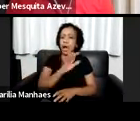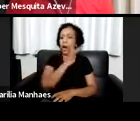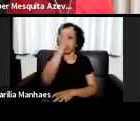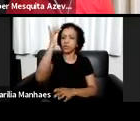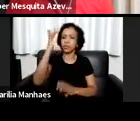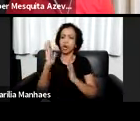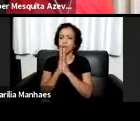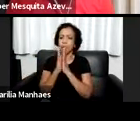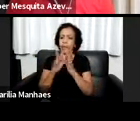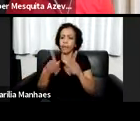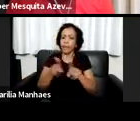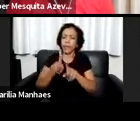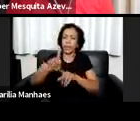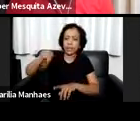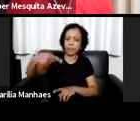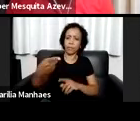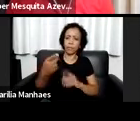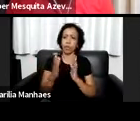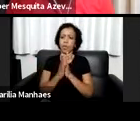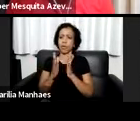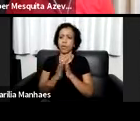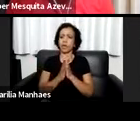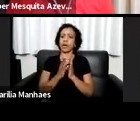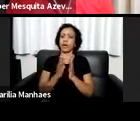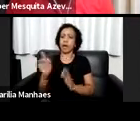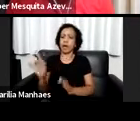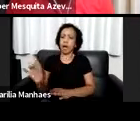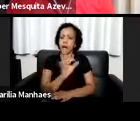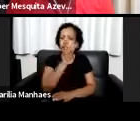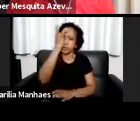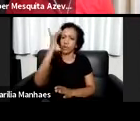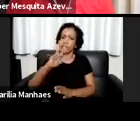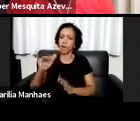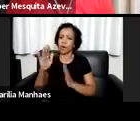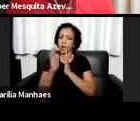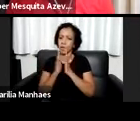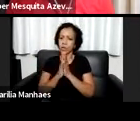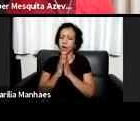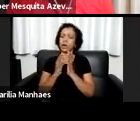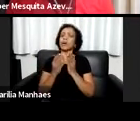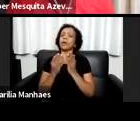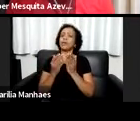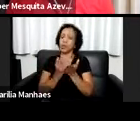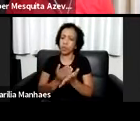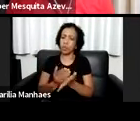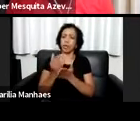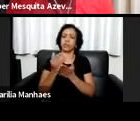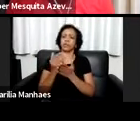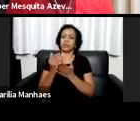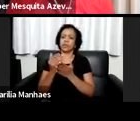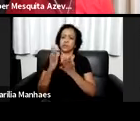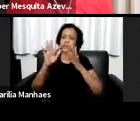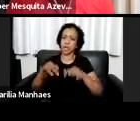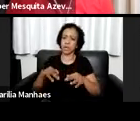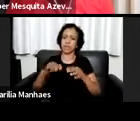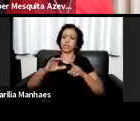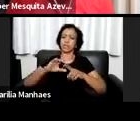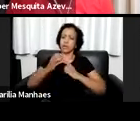Após a palavra de oração de um, a gente entra com mais pedidos de oração e assim nós vamos